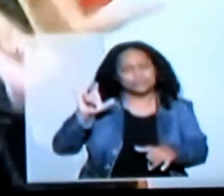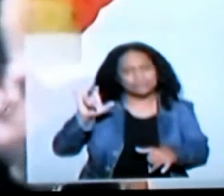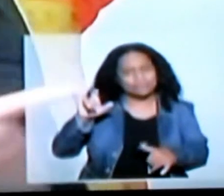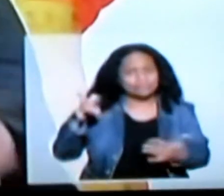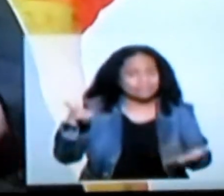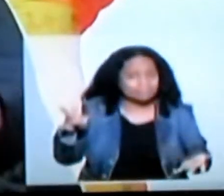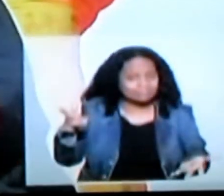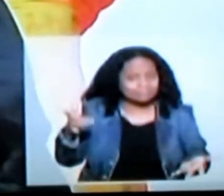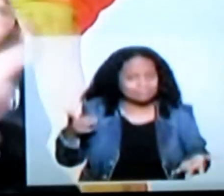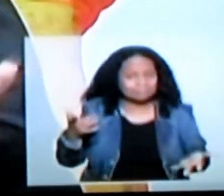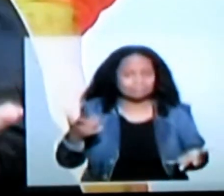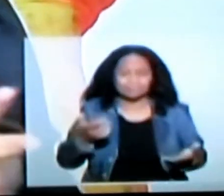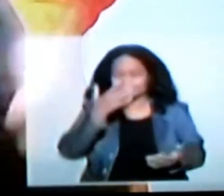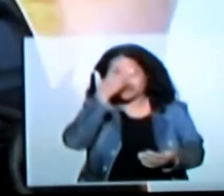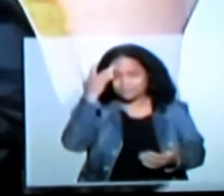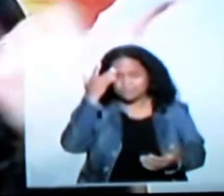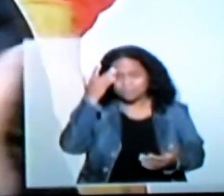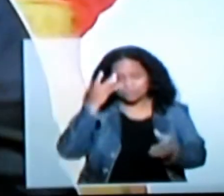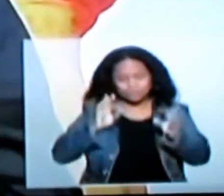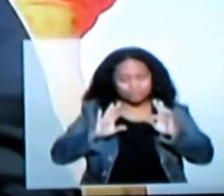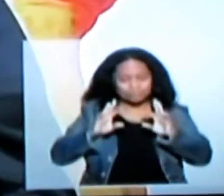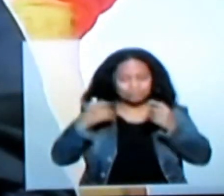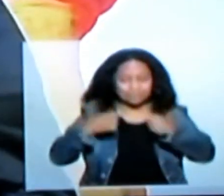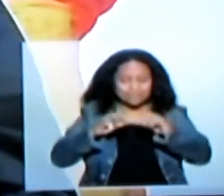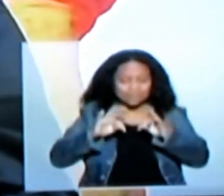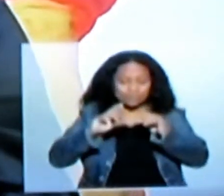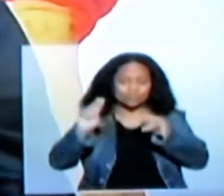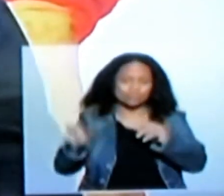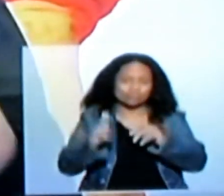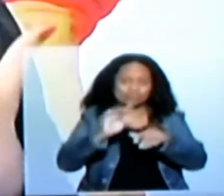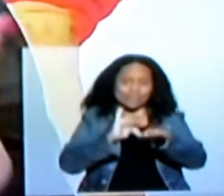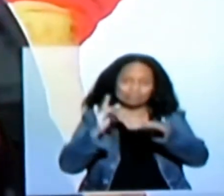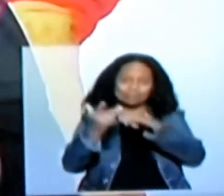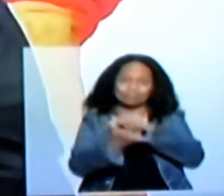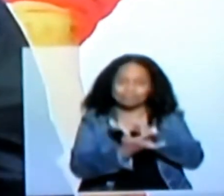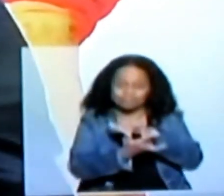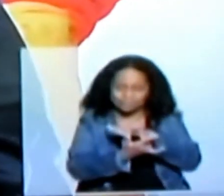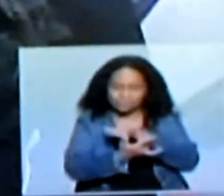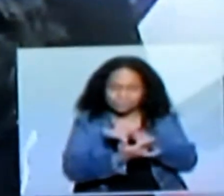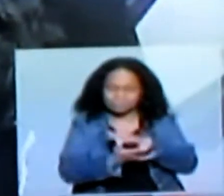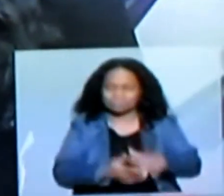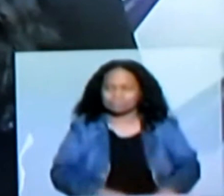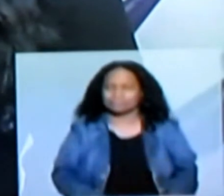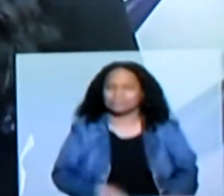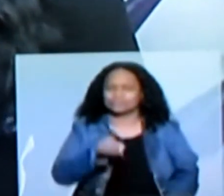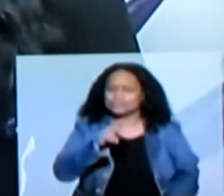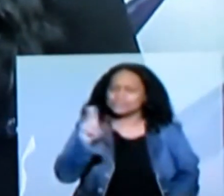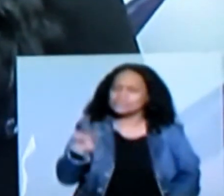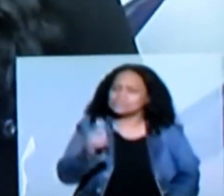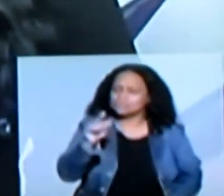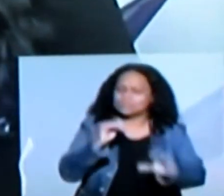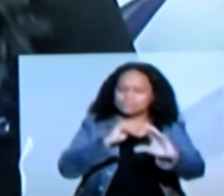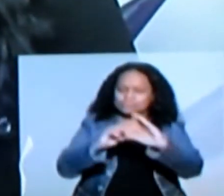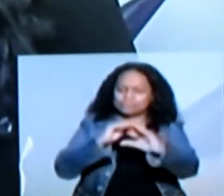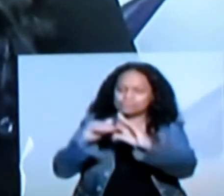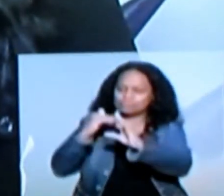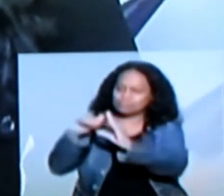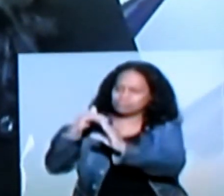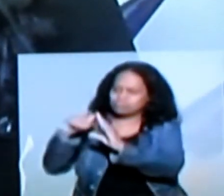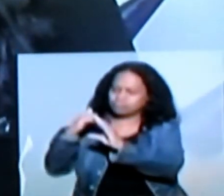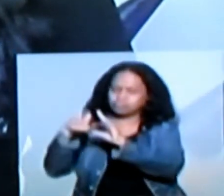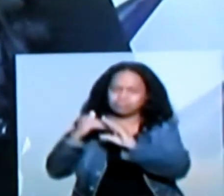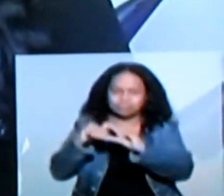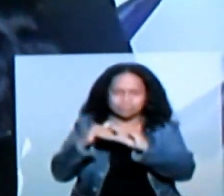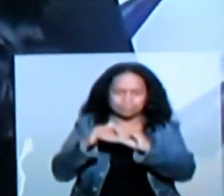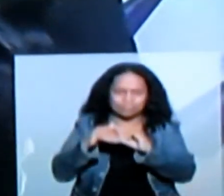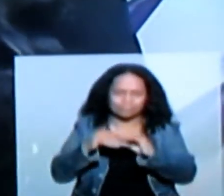é bloqueado onde eu trabalho, tem essas coisas. A gente posta no Facebook e também demora muito pra carregar. Vocês fazem um compartilhamento